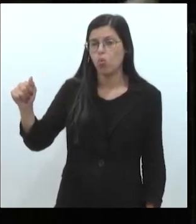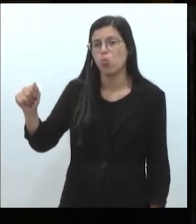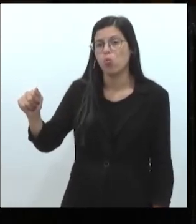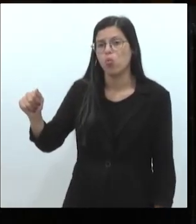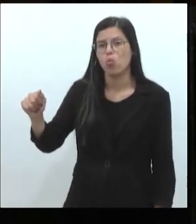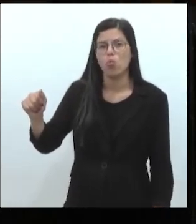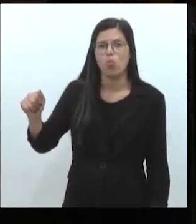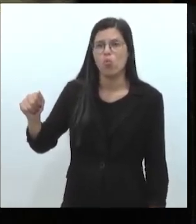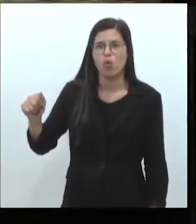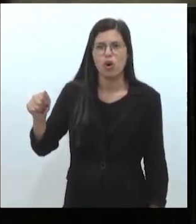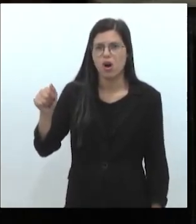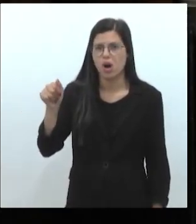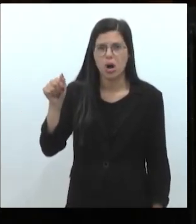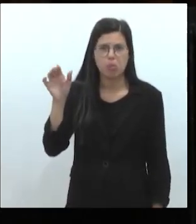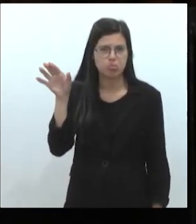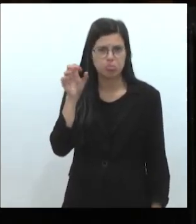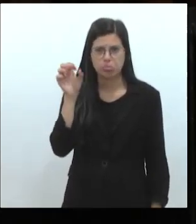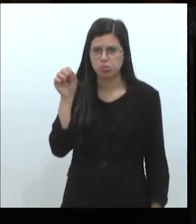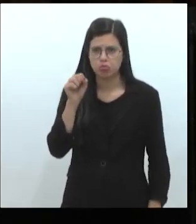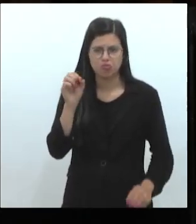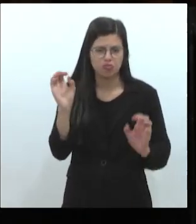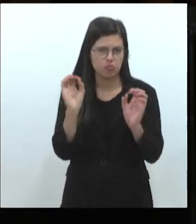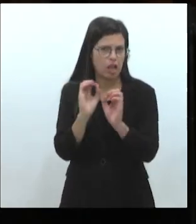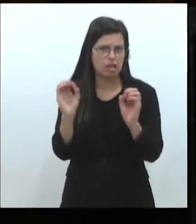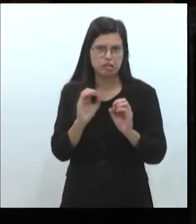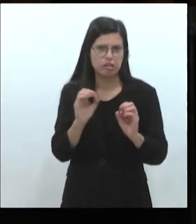ouvi falar, nem nunca vi,